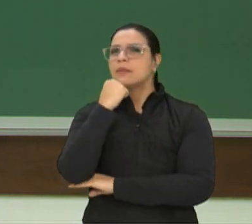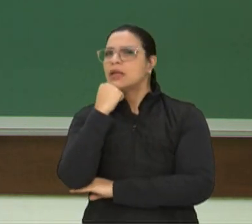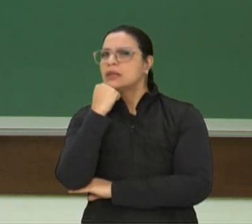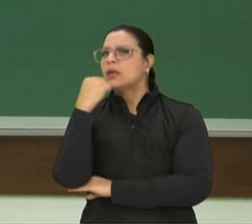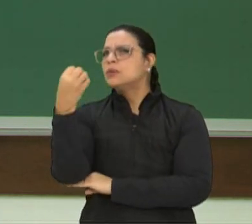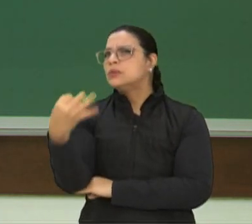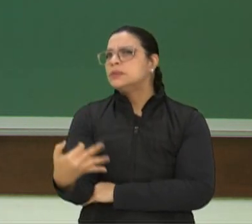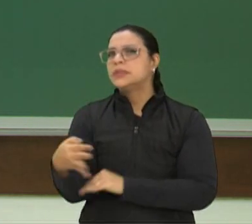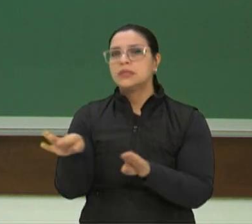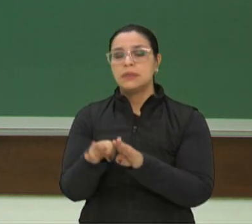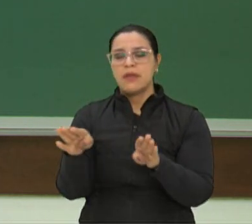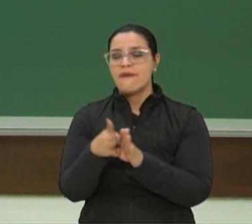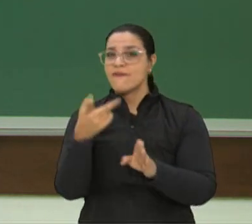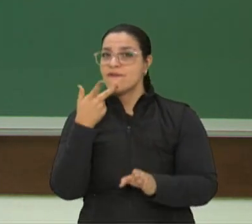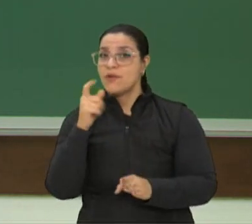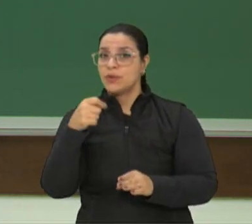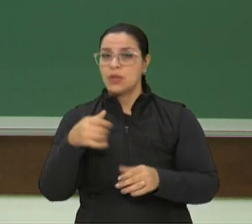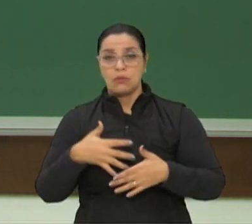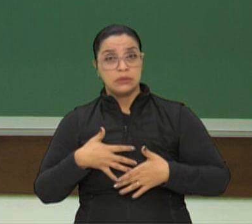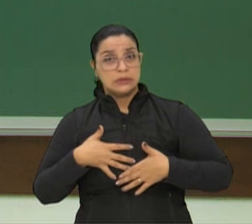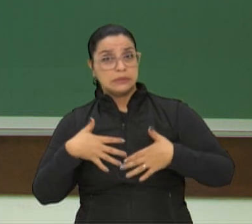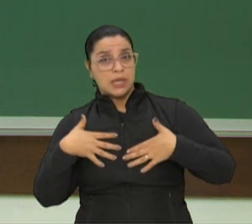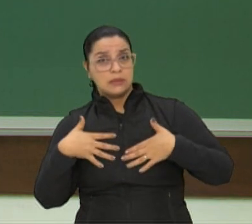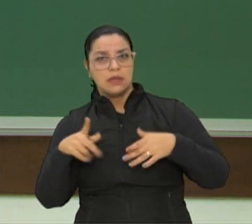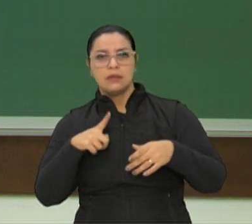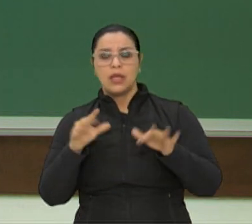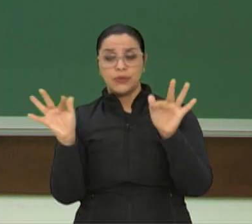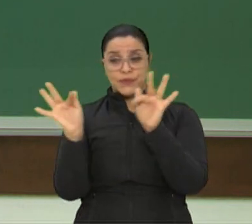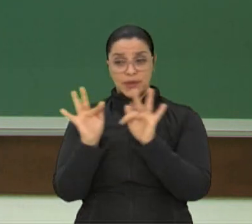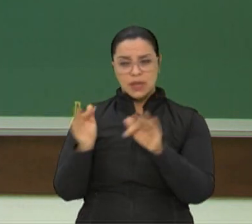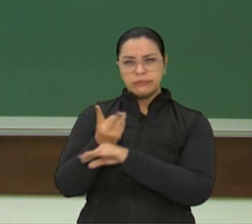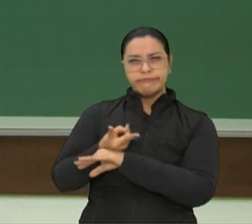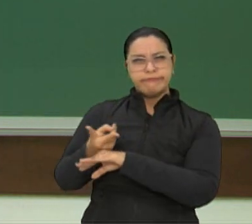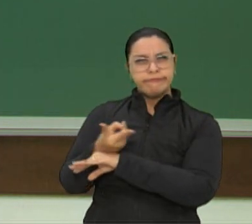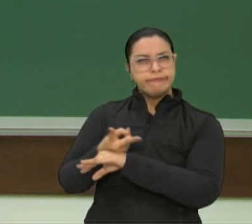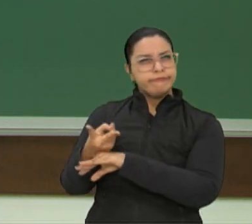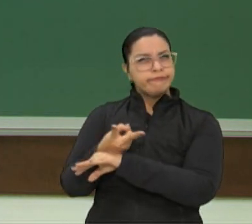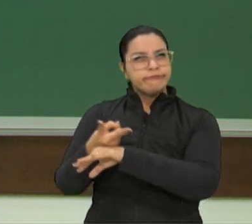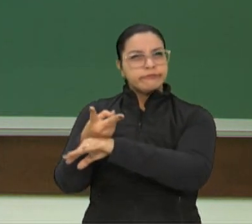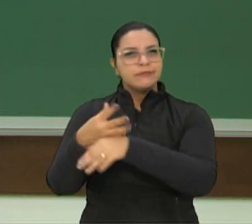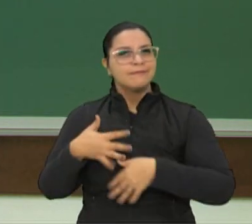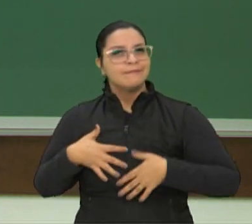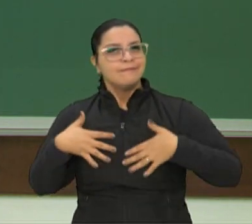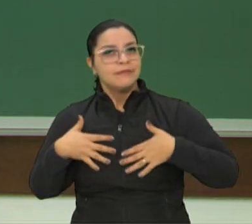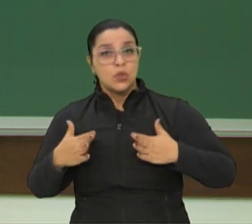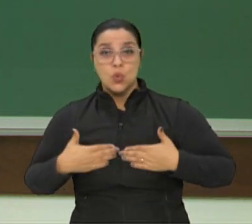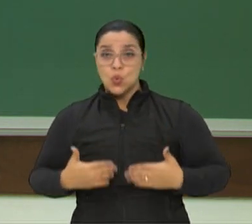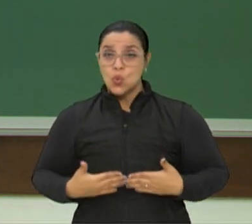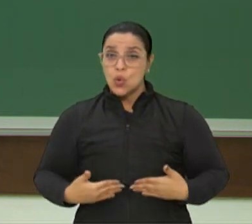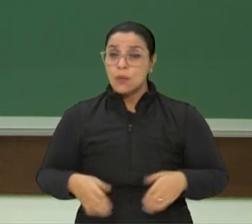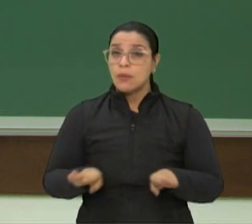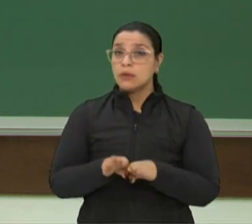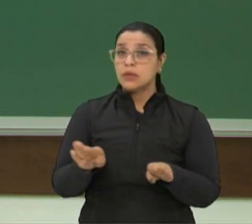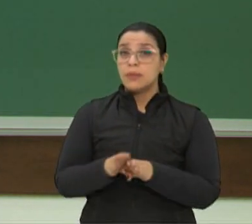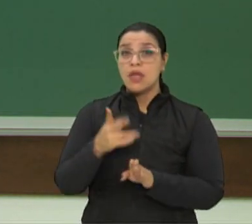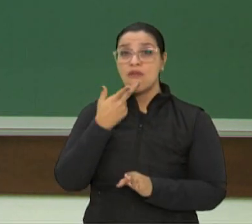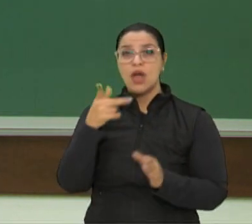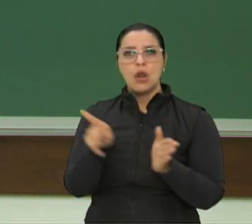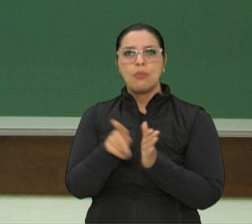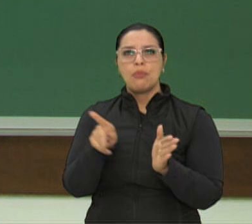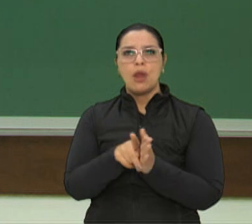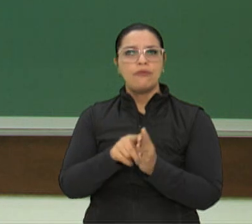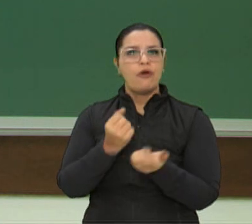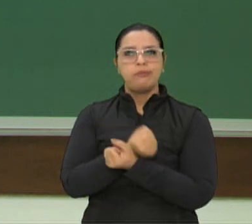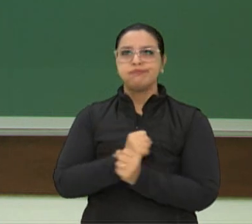diz que quando você tenta satisfazer, ou você busca a felicidade, né, satisfazendo os prazeres do corpo, você está fadado ao